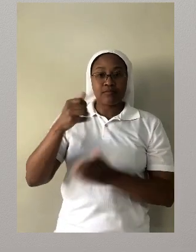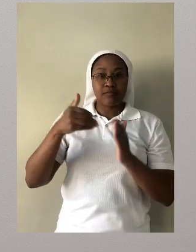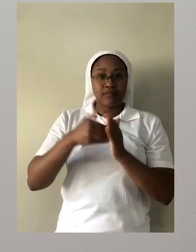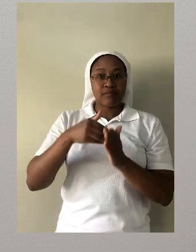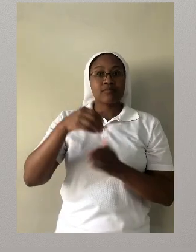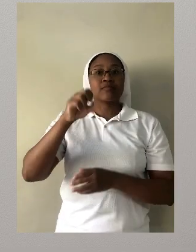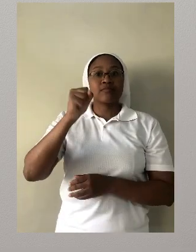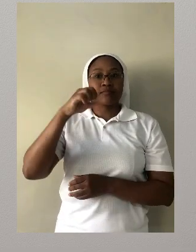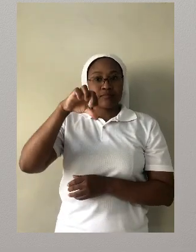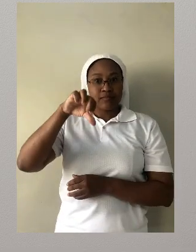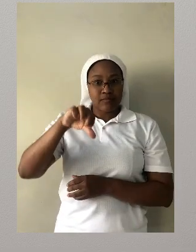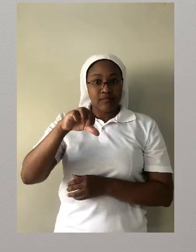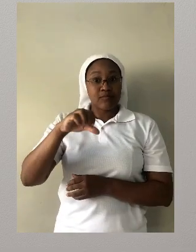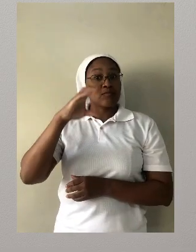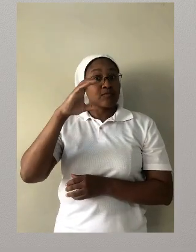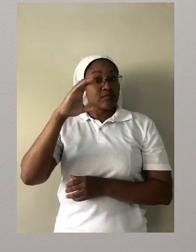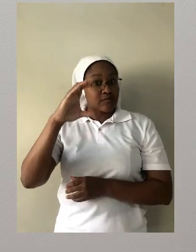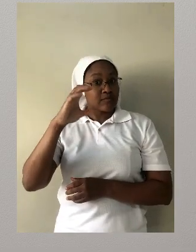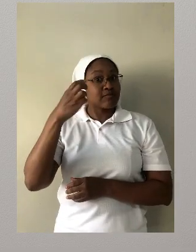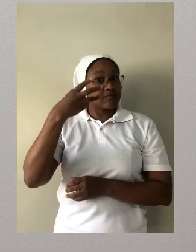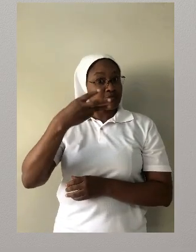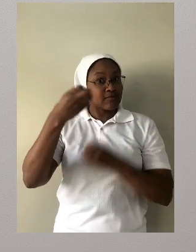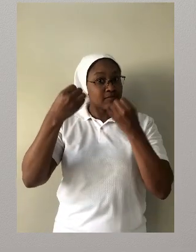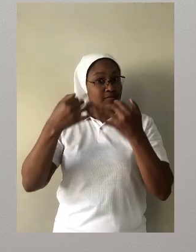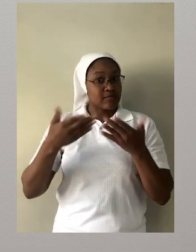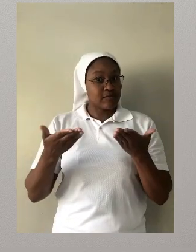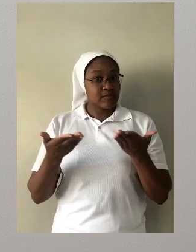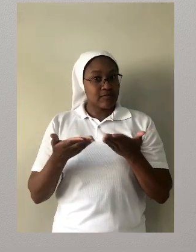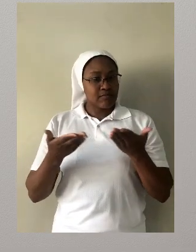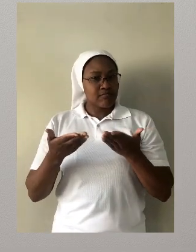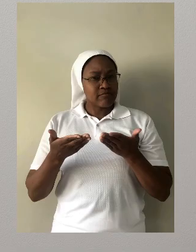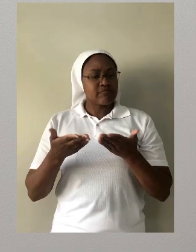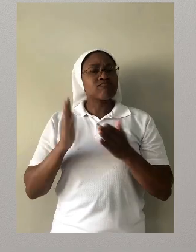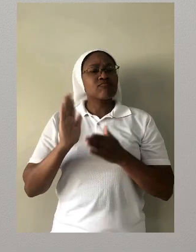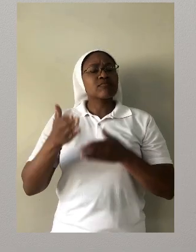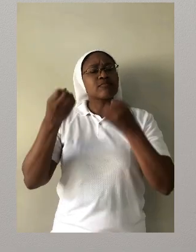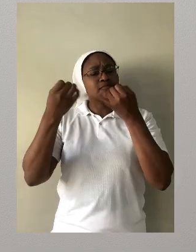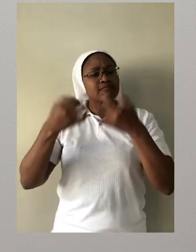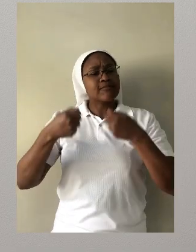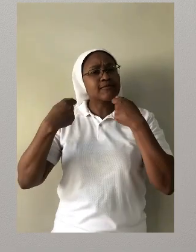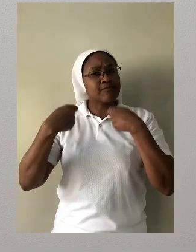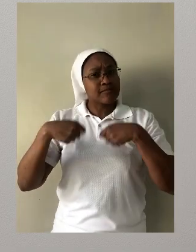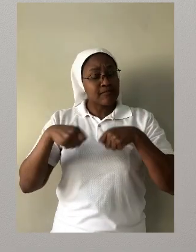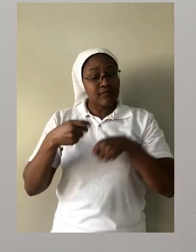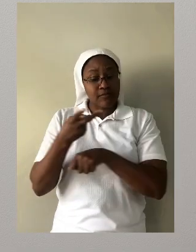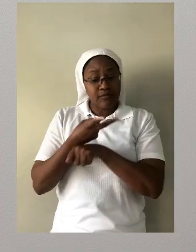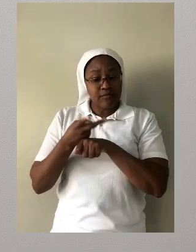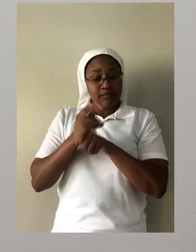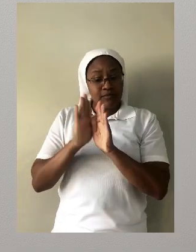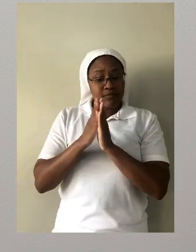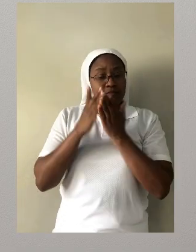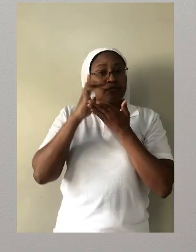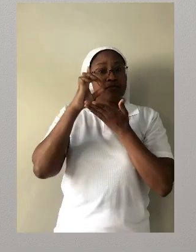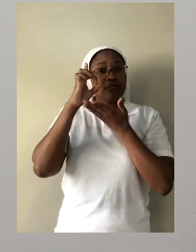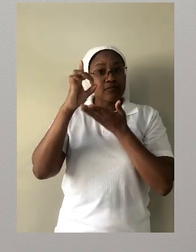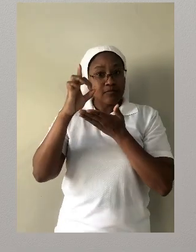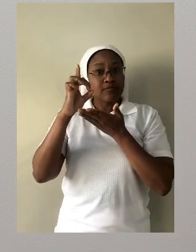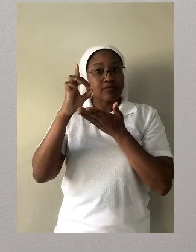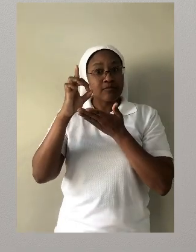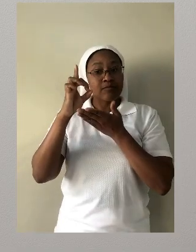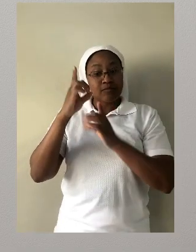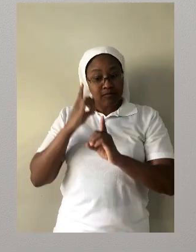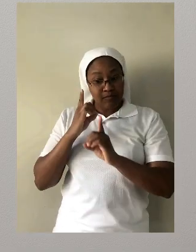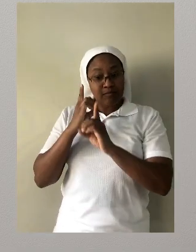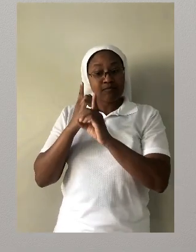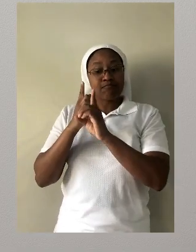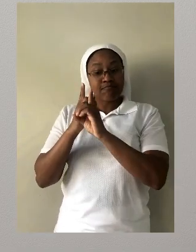38 a 89. É o capítulo 3 que vou falar agora. Já falei sobre a necessidade de procurar a palavra de Deus onde